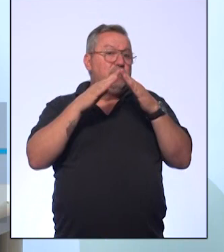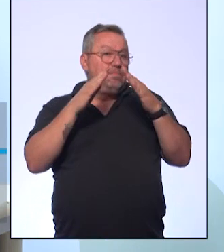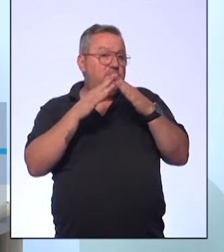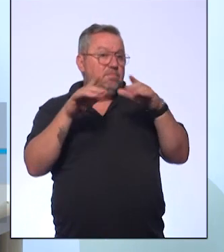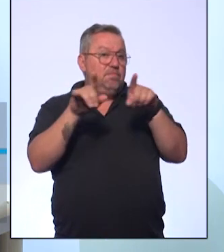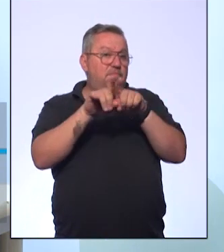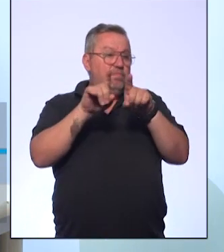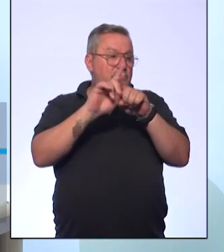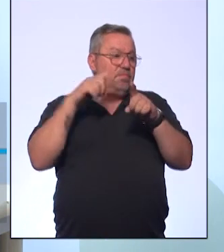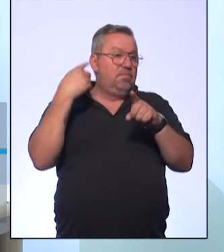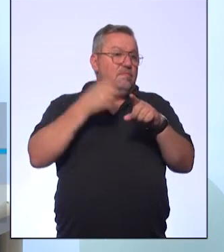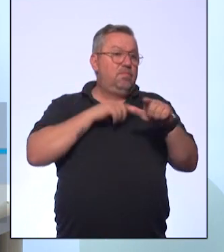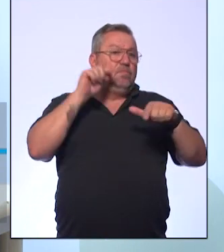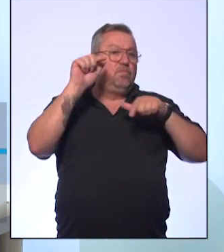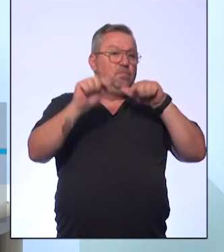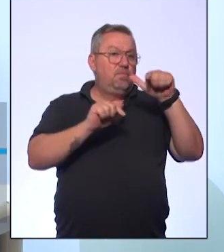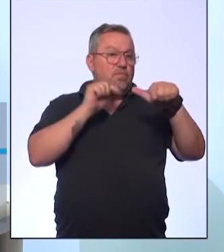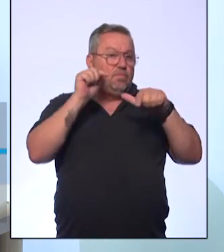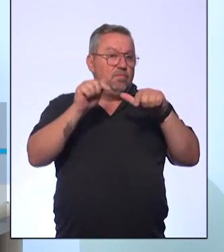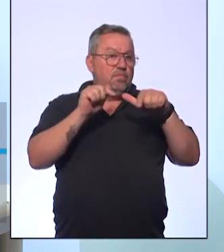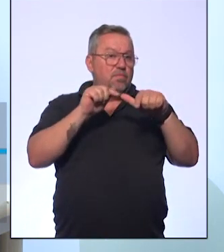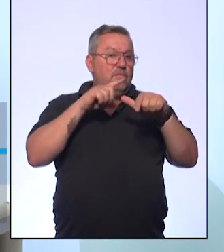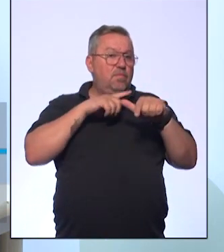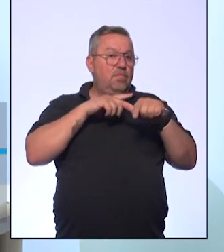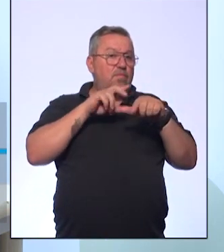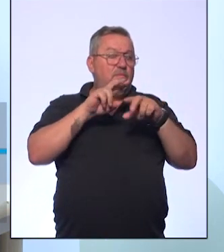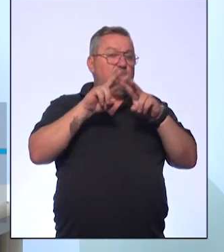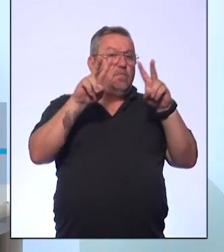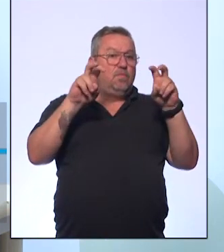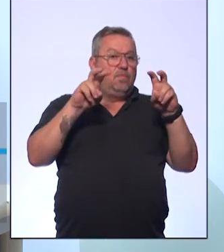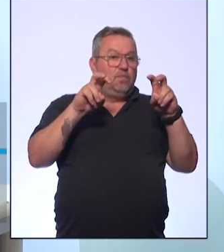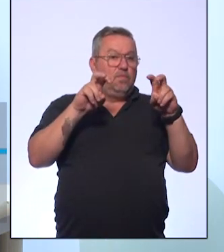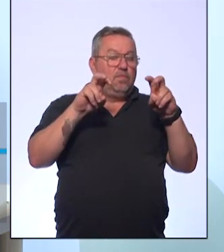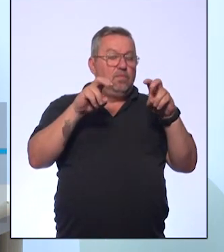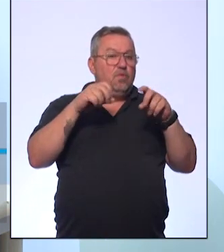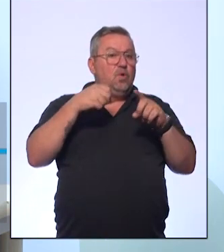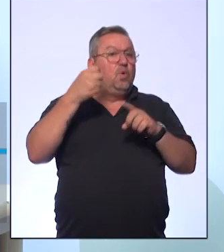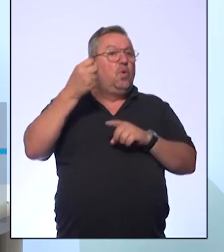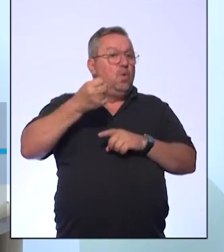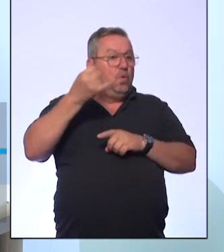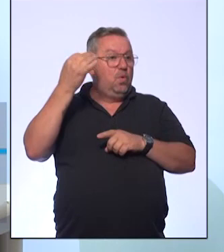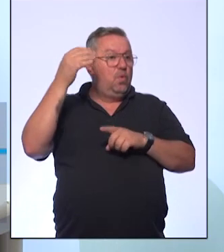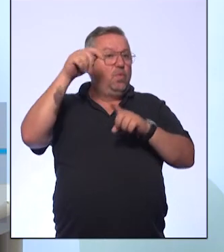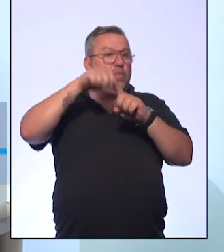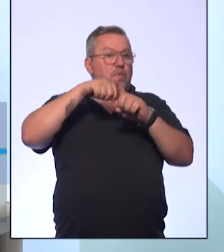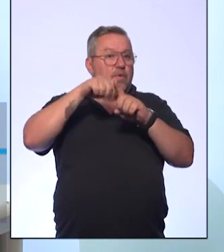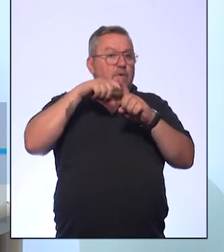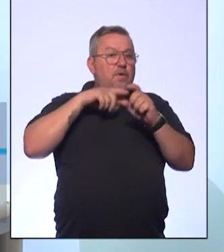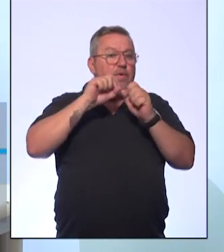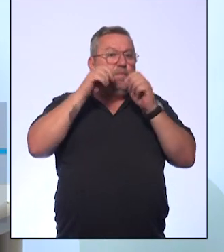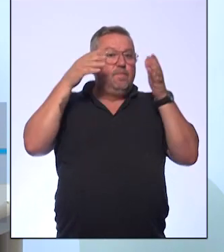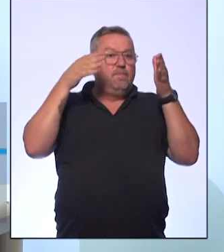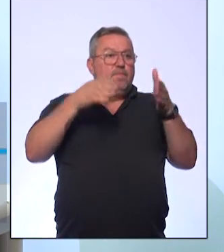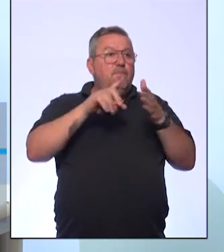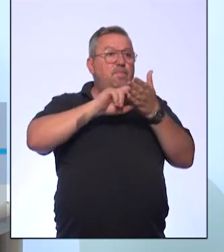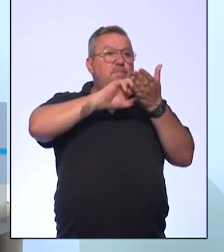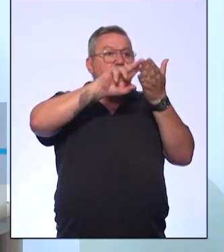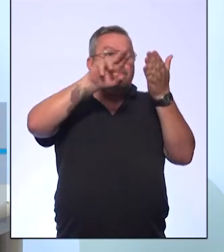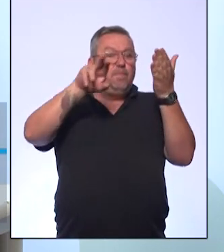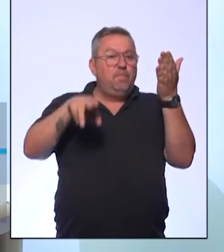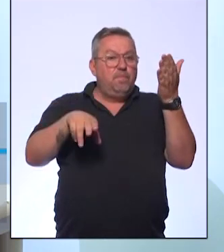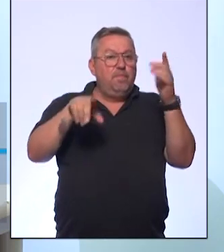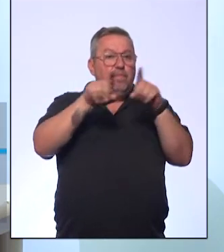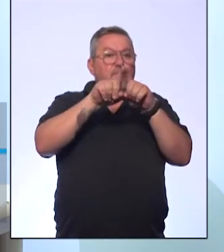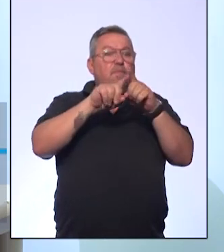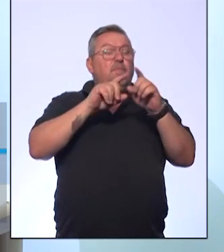casas, nos nossos trabalhos. É um assunto que nos últimos meses ele tem sido abordado por